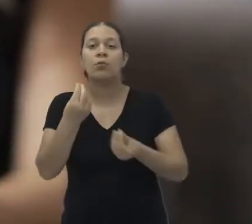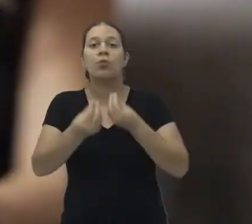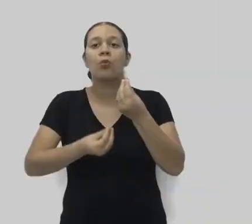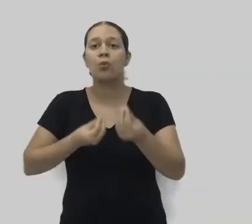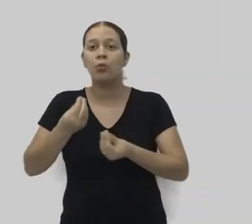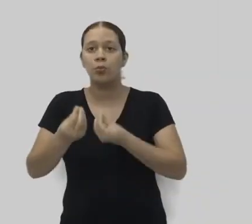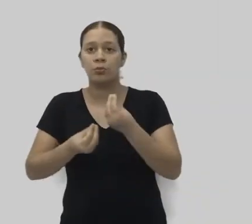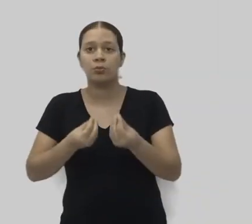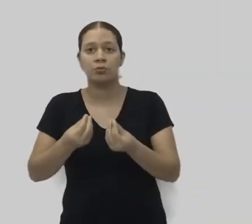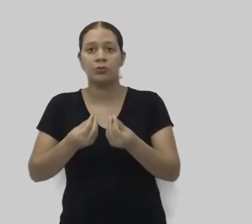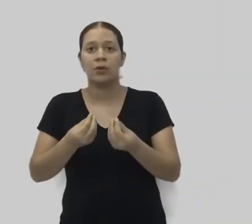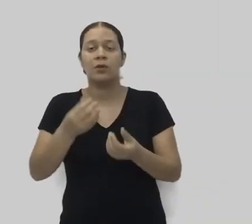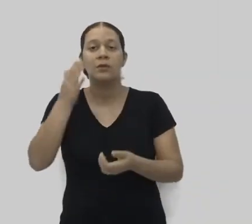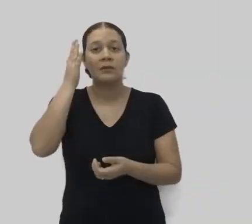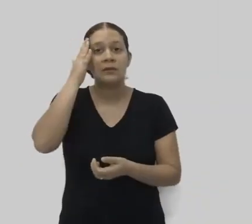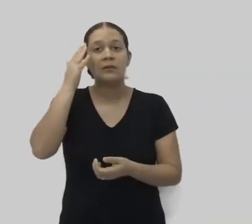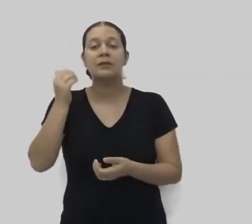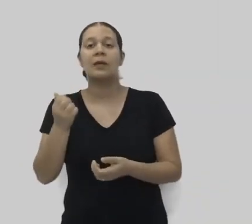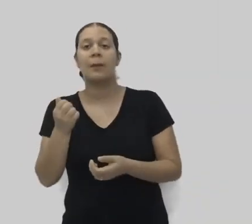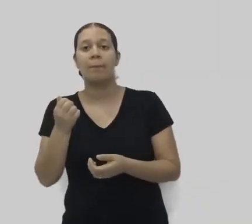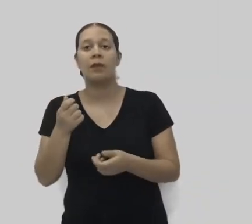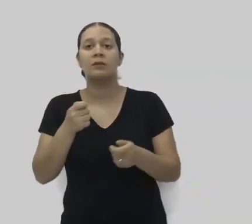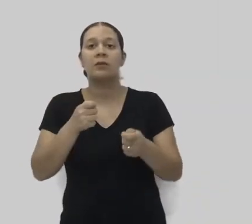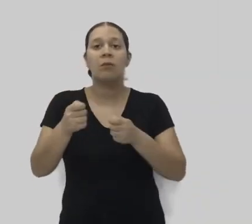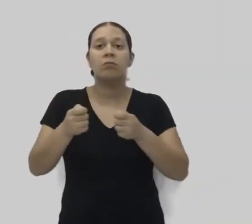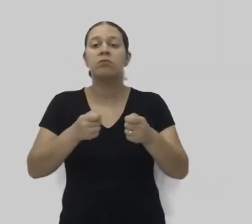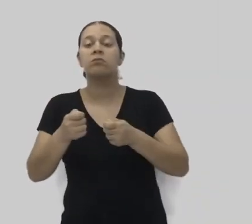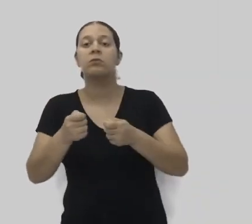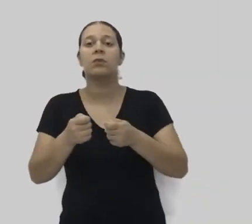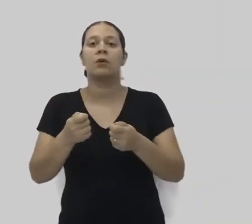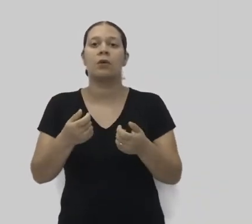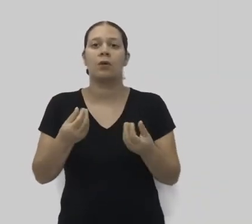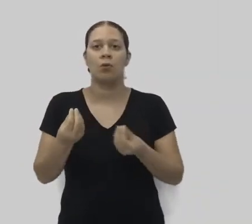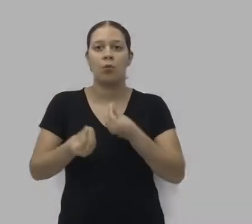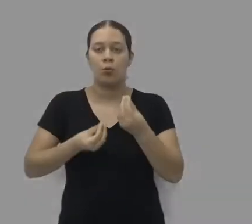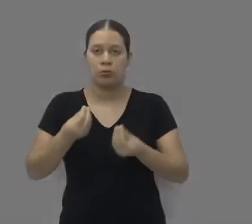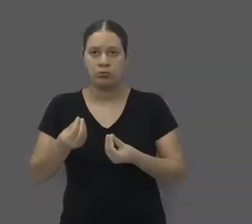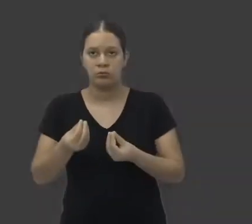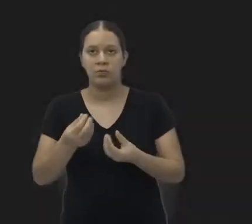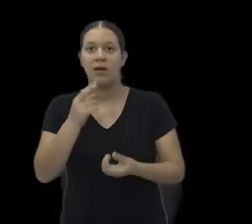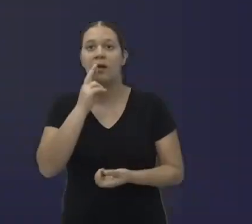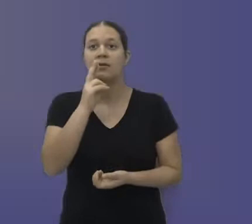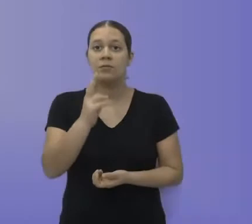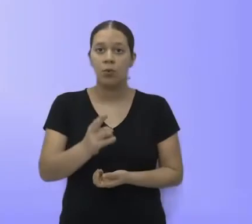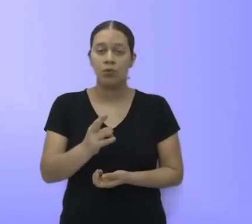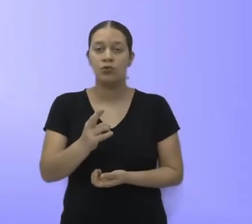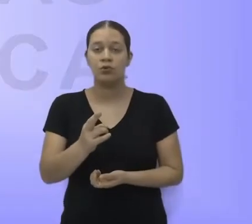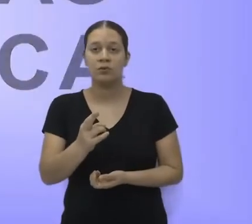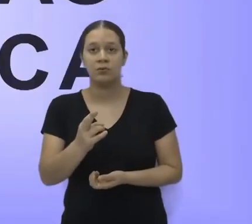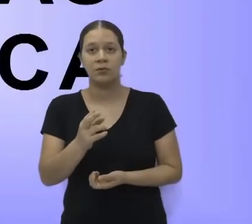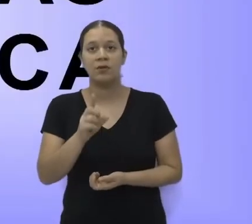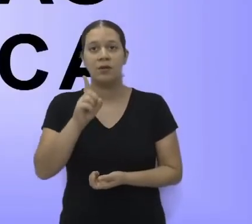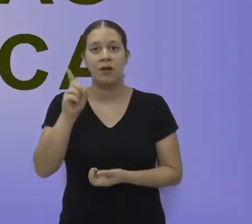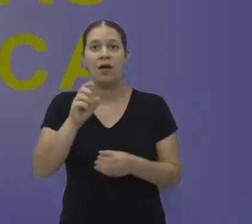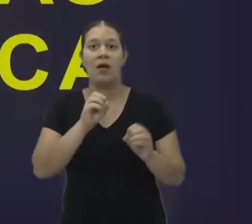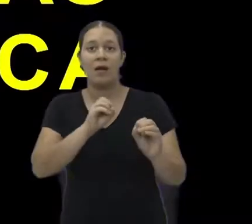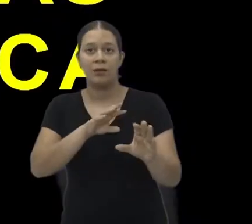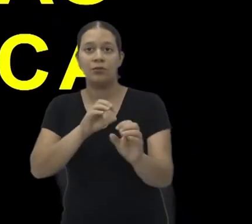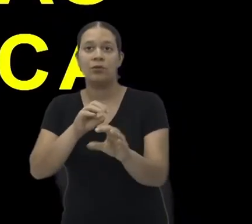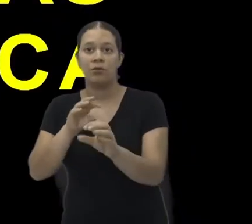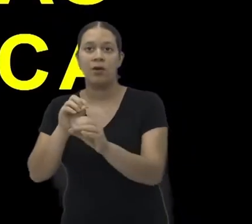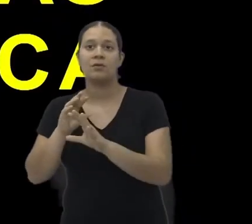correta? Como saber que não somos manipulados por esses conteúdos? A resposta para tudo isso é